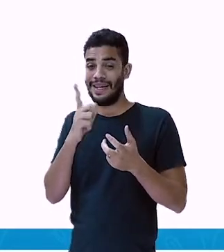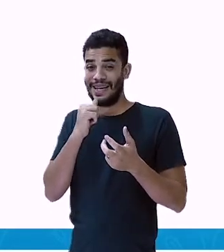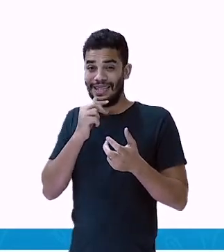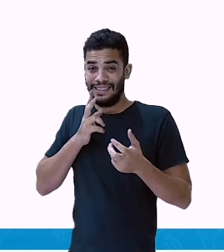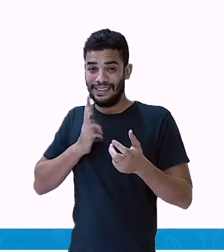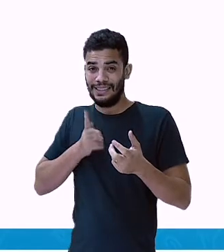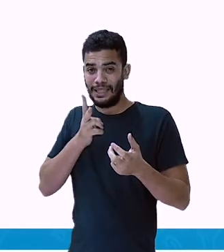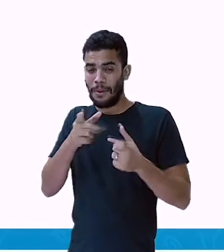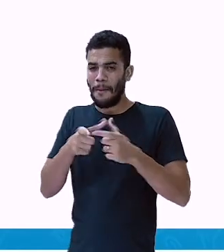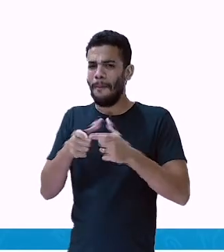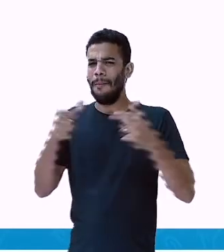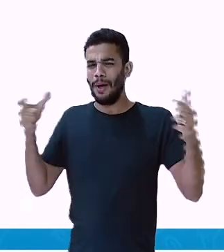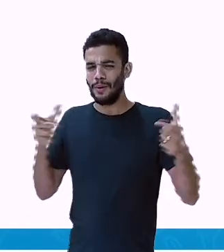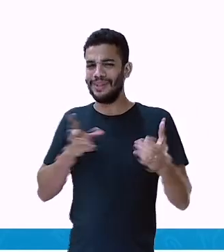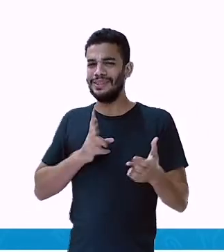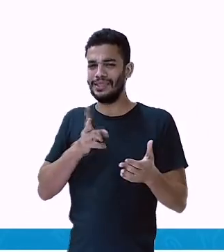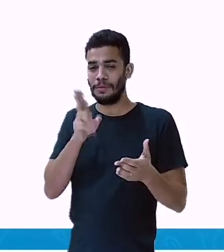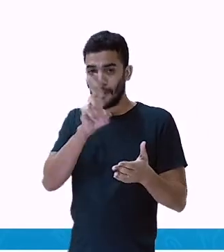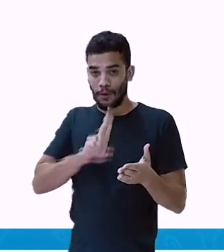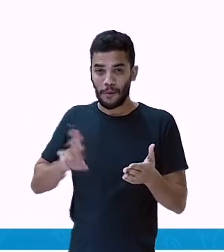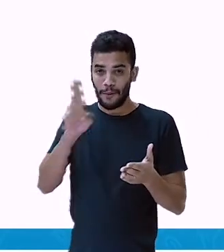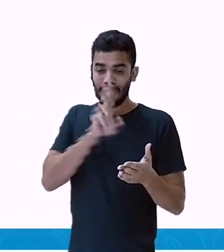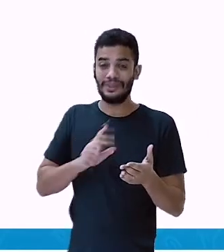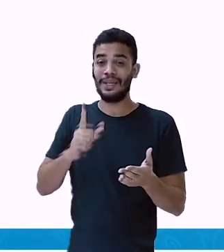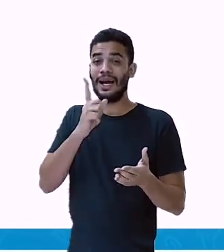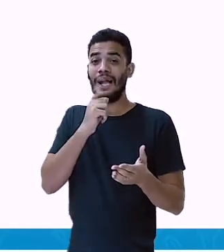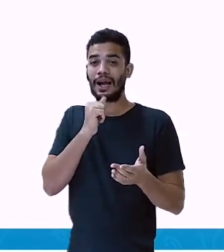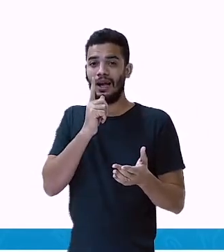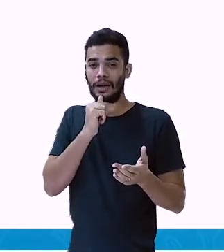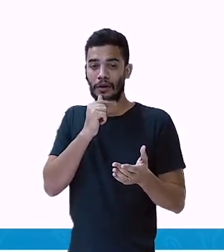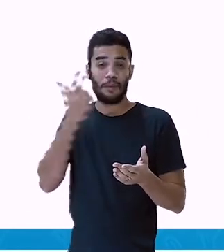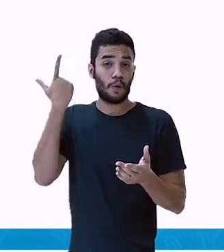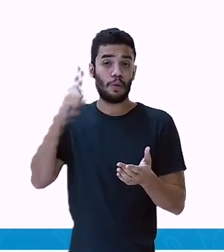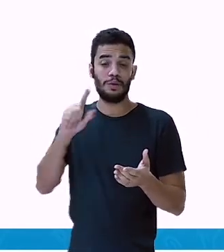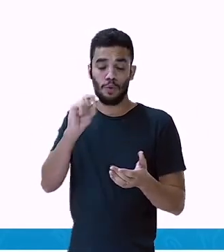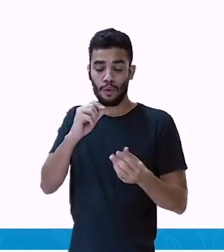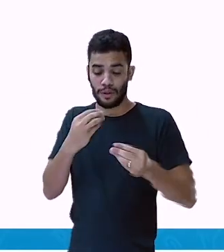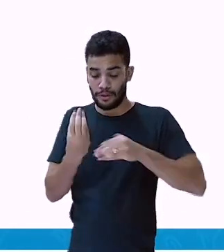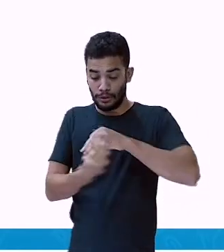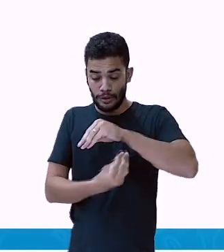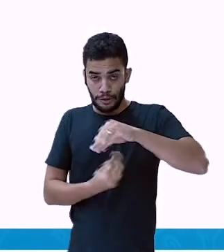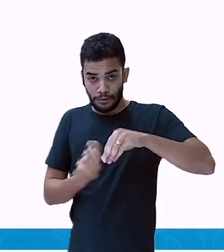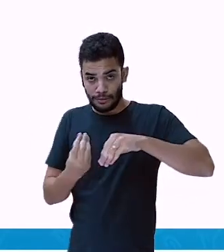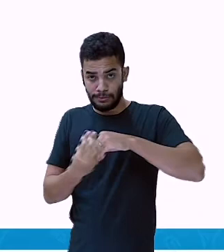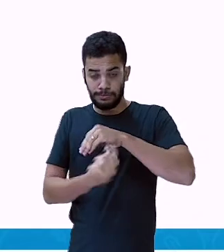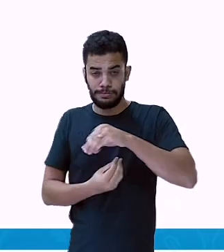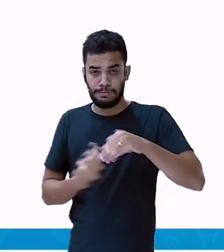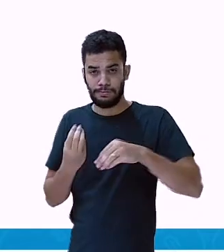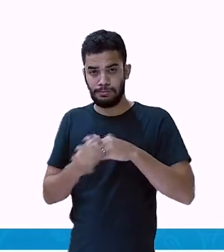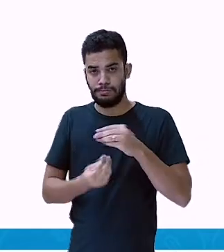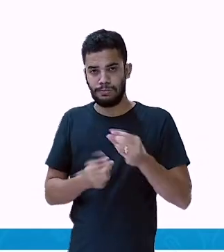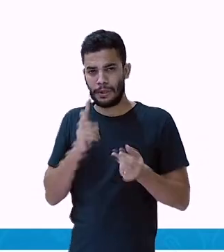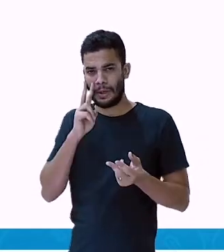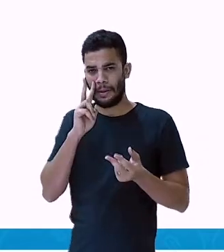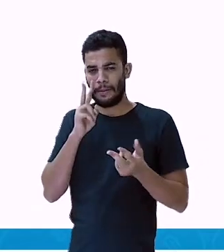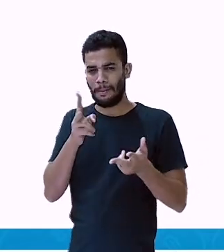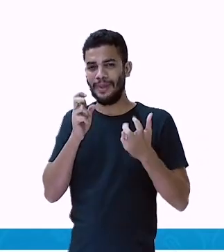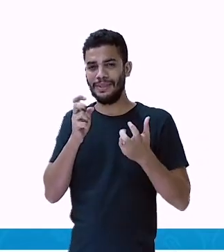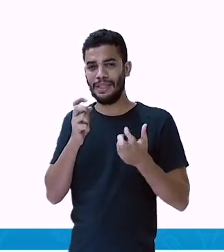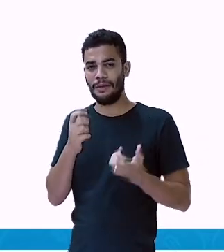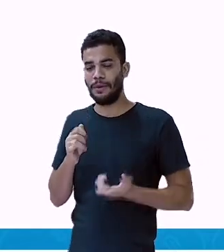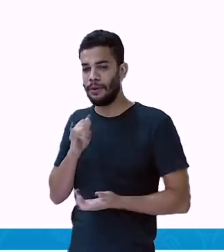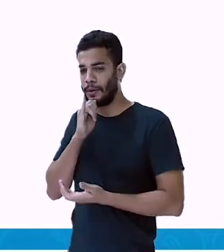é o solvente, então ela apareceu aqui, ó, nos 3 exemplos que nós temos, ela é considerada o